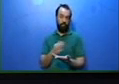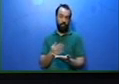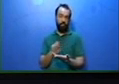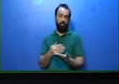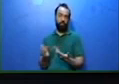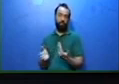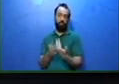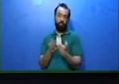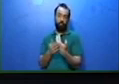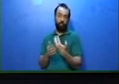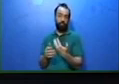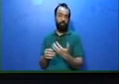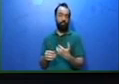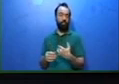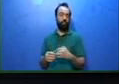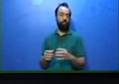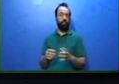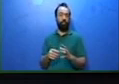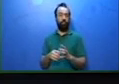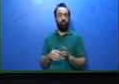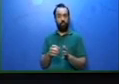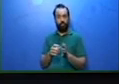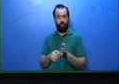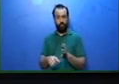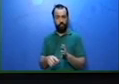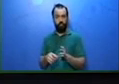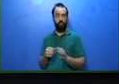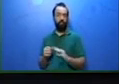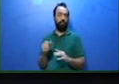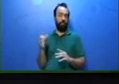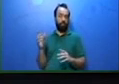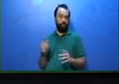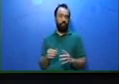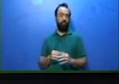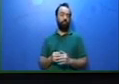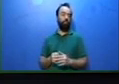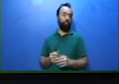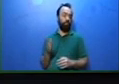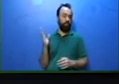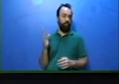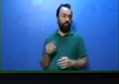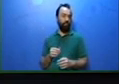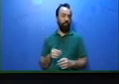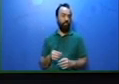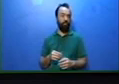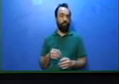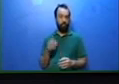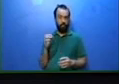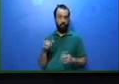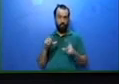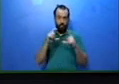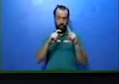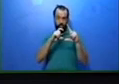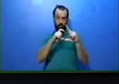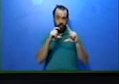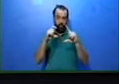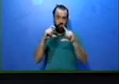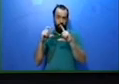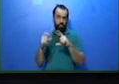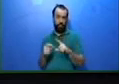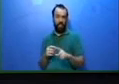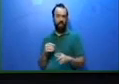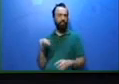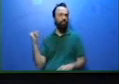folhinha. Observe com atenção, mas não se preocupe em lê-la neste momento. Nas tirinhas é importante nós fazermos